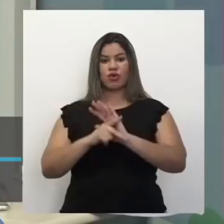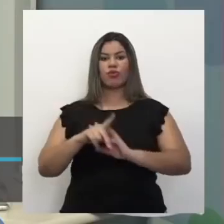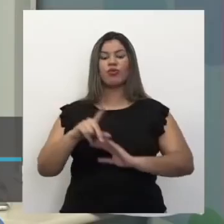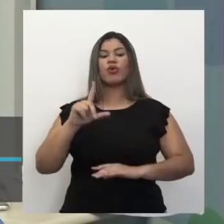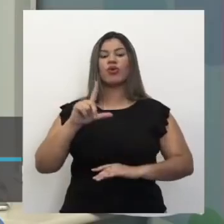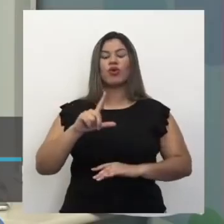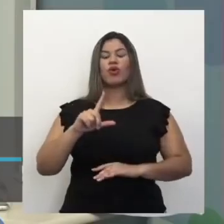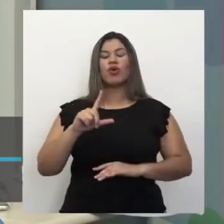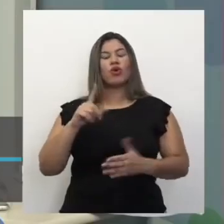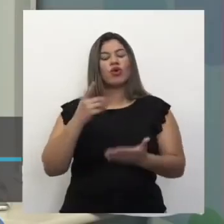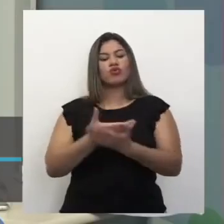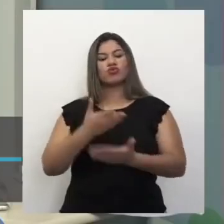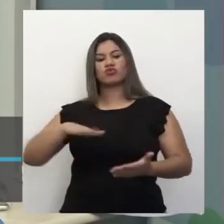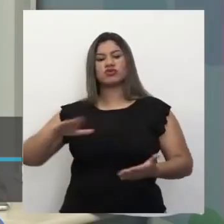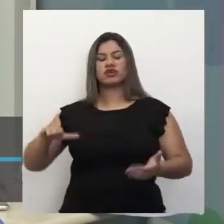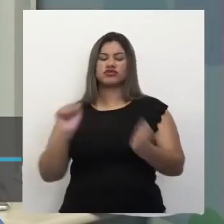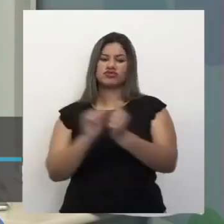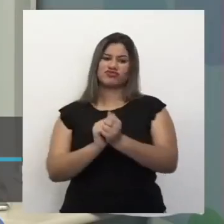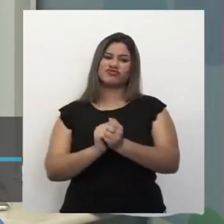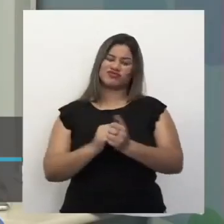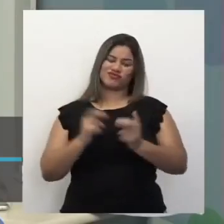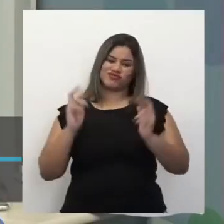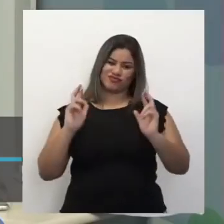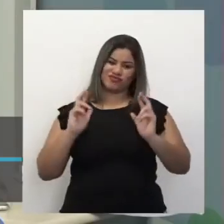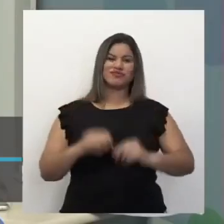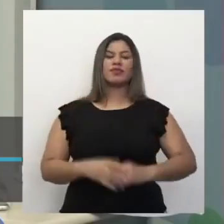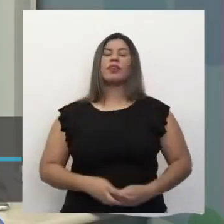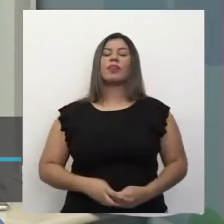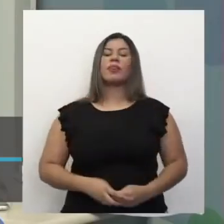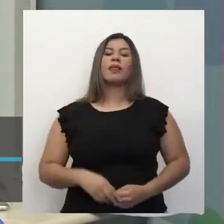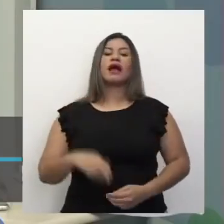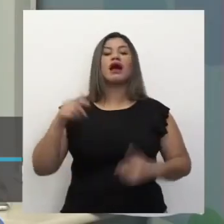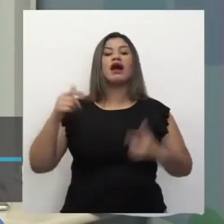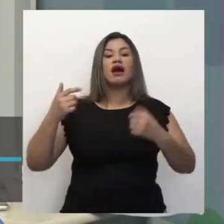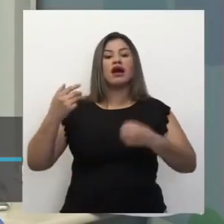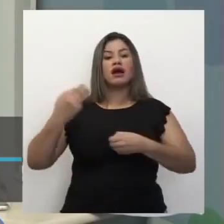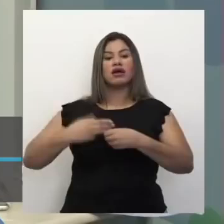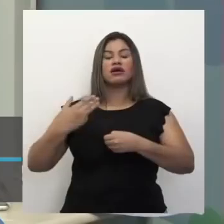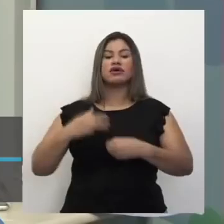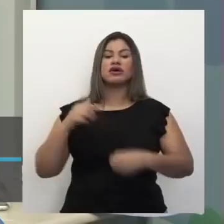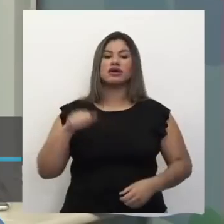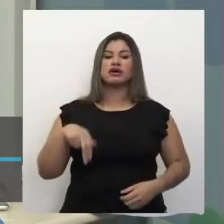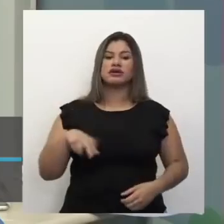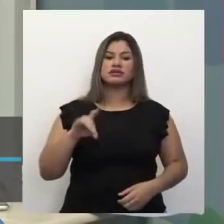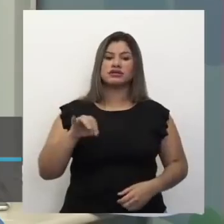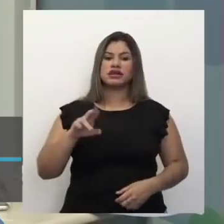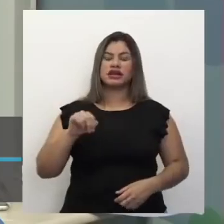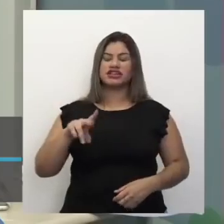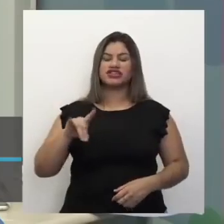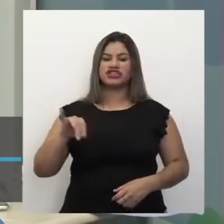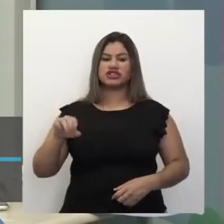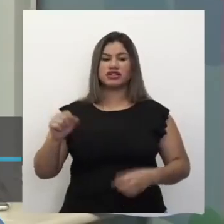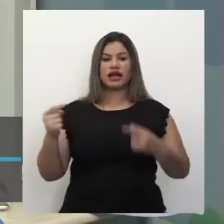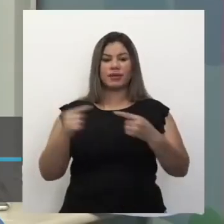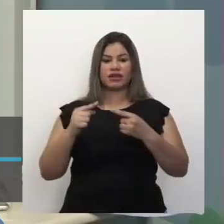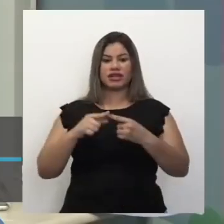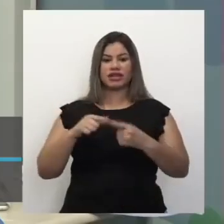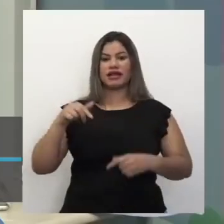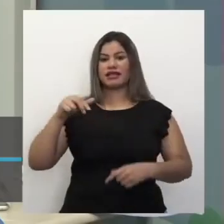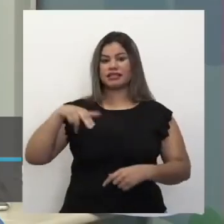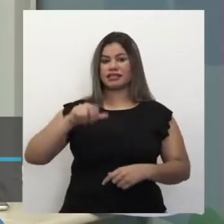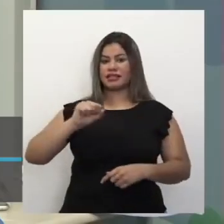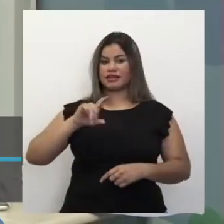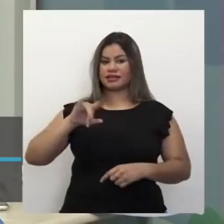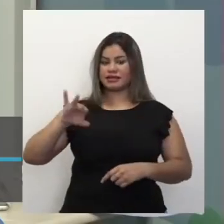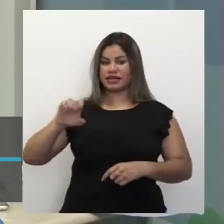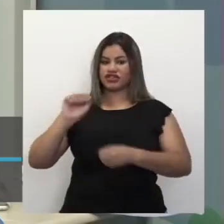seus alunos, eu espero, participando. O município de Andradina, há uma nascente localizada na fazenda Santa Lúcia,